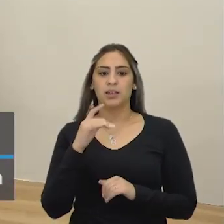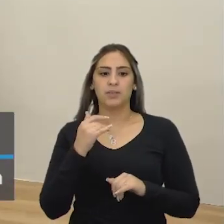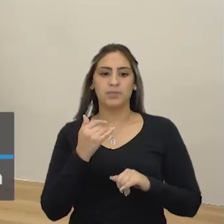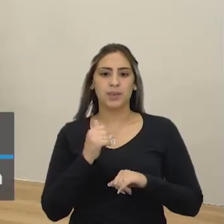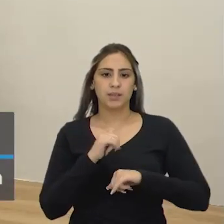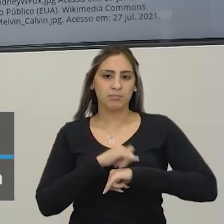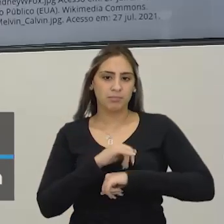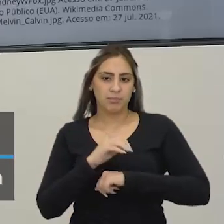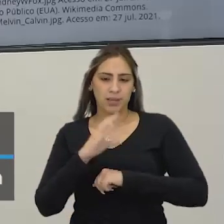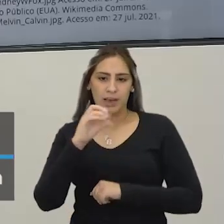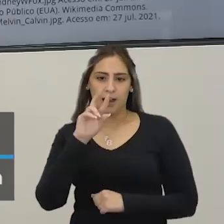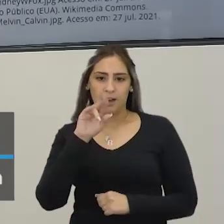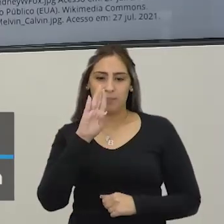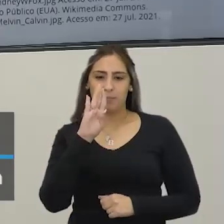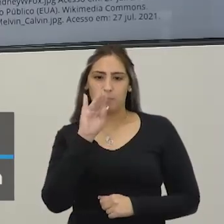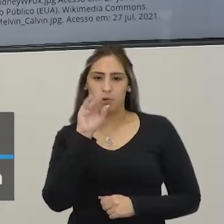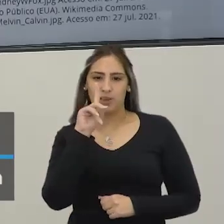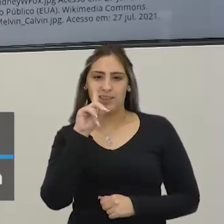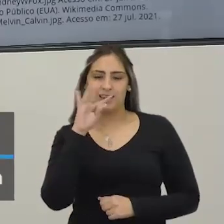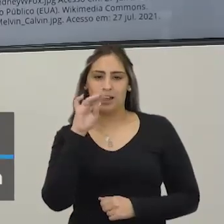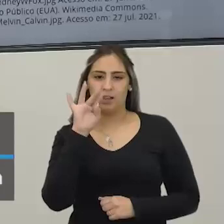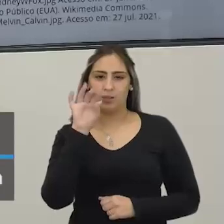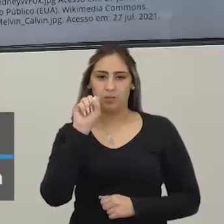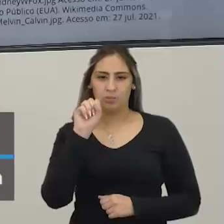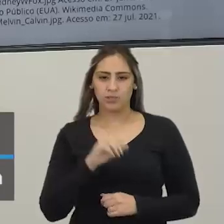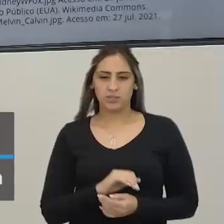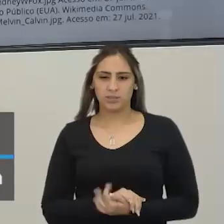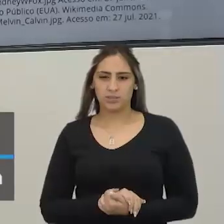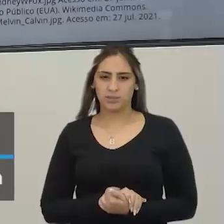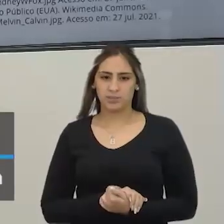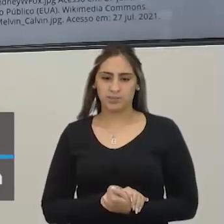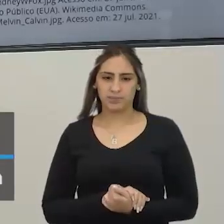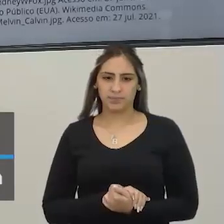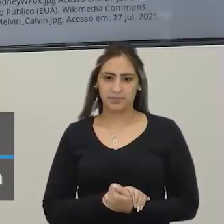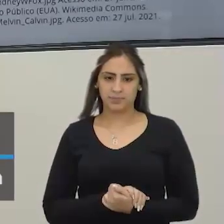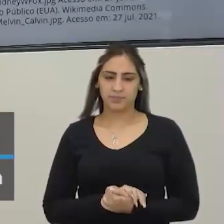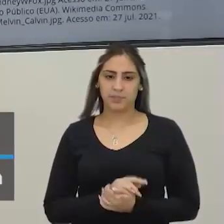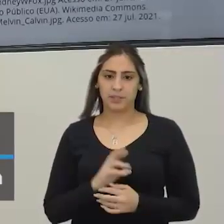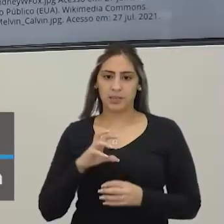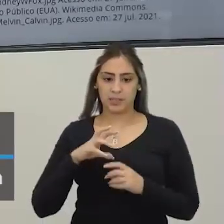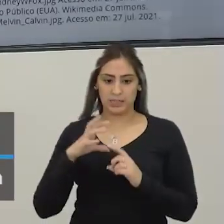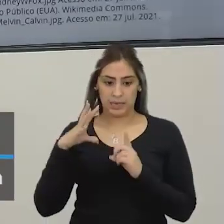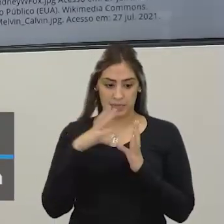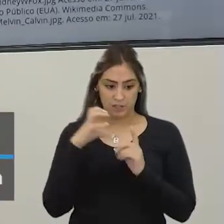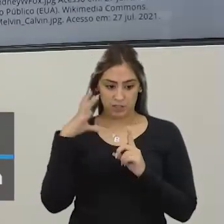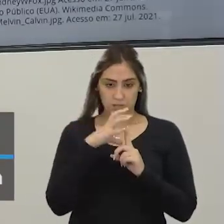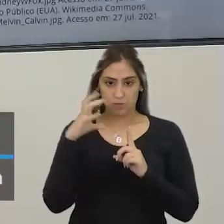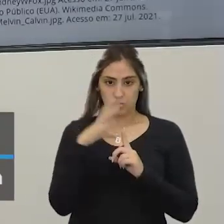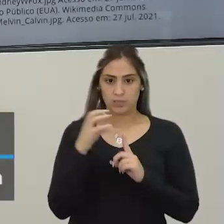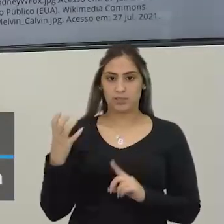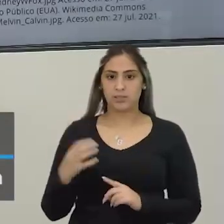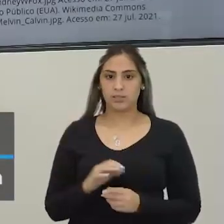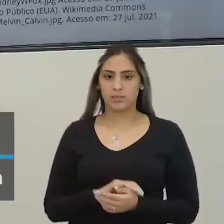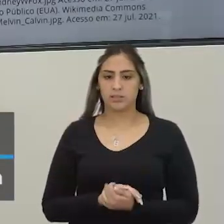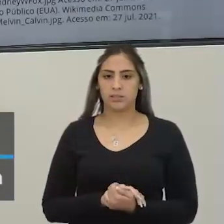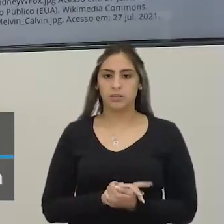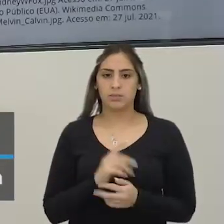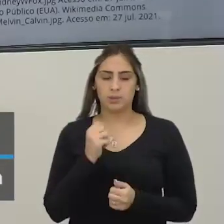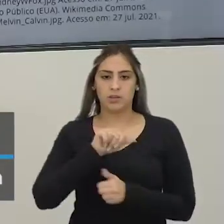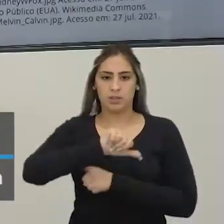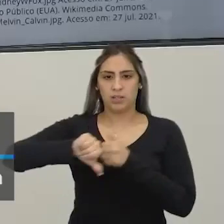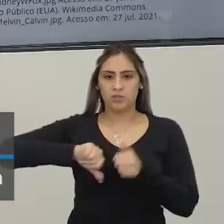ali gases primitivos que, bombardeados e com radiações altamente energéticas, poderiam formar